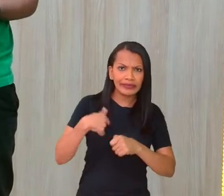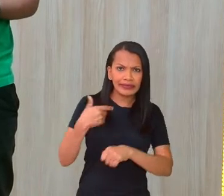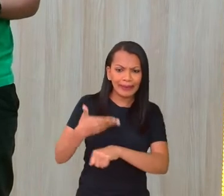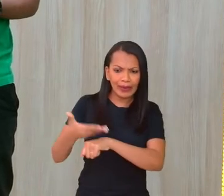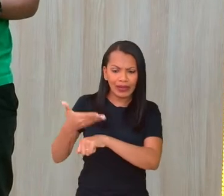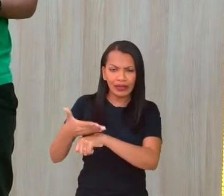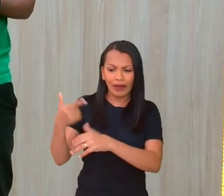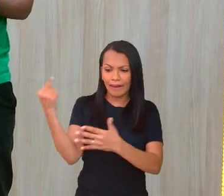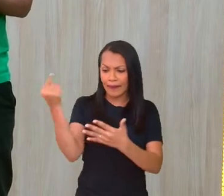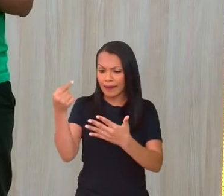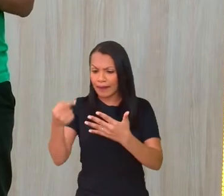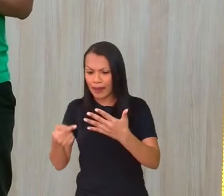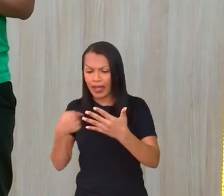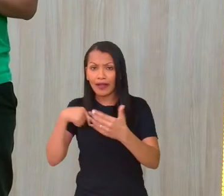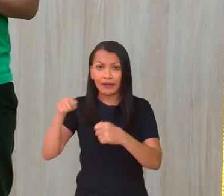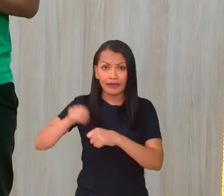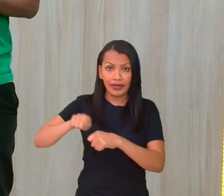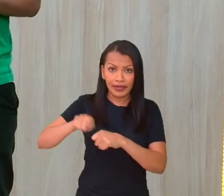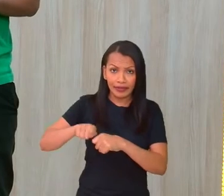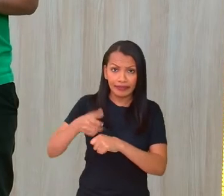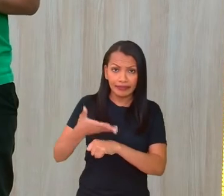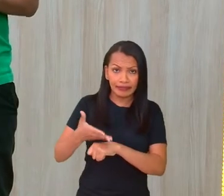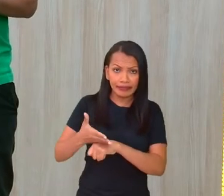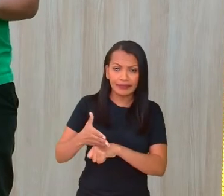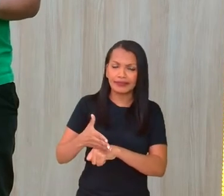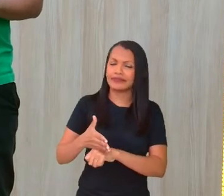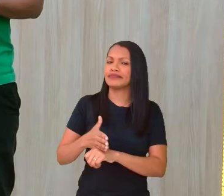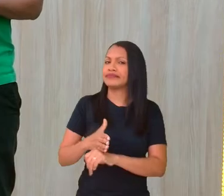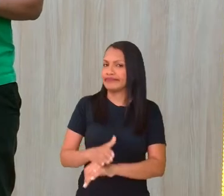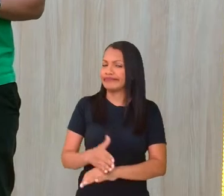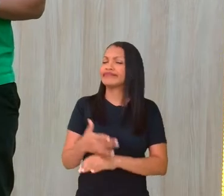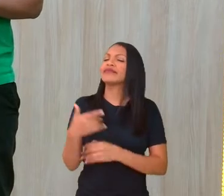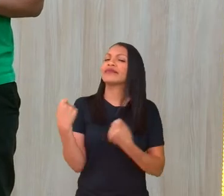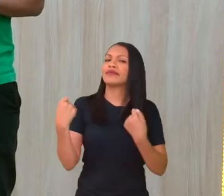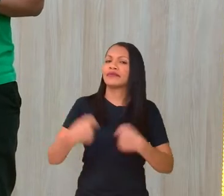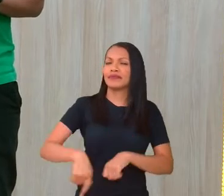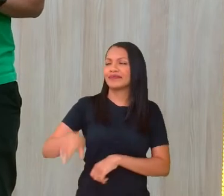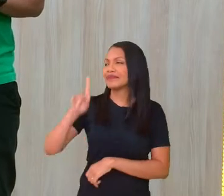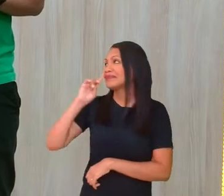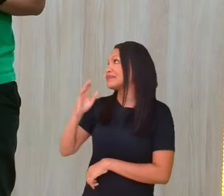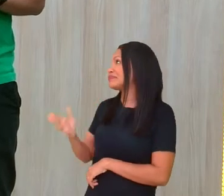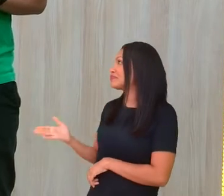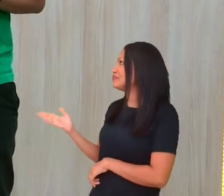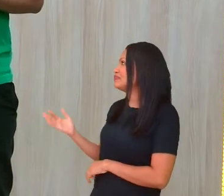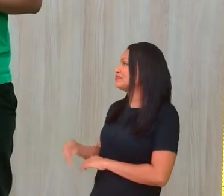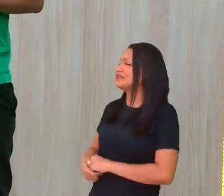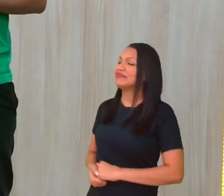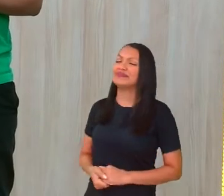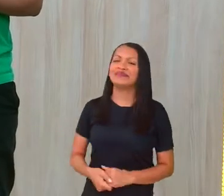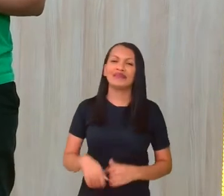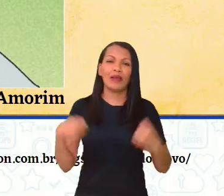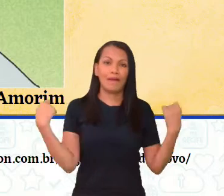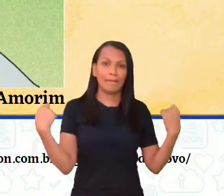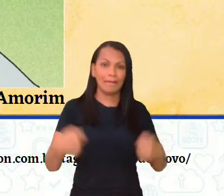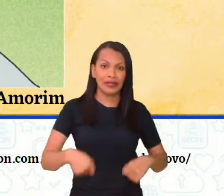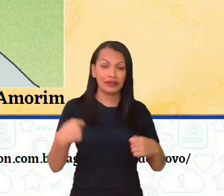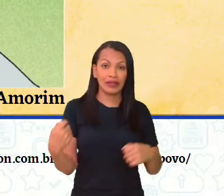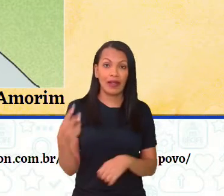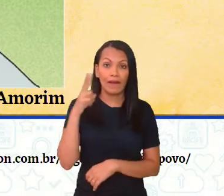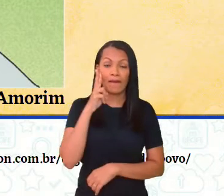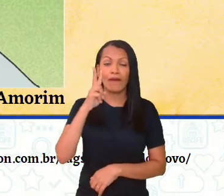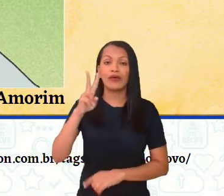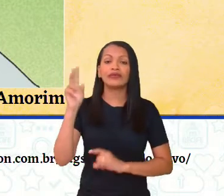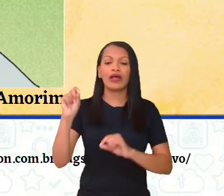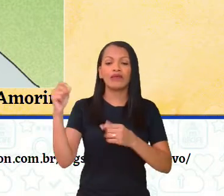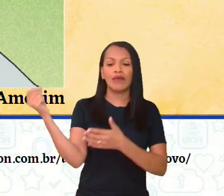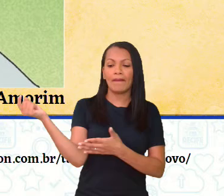prática. Então, essa charge vai mostrar isso aí, que se essas saídas aí são justamente as medidas que